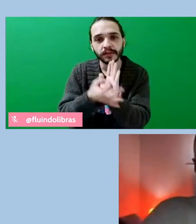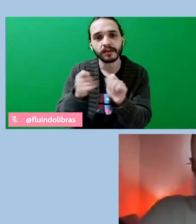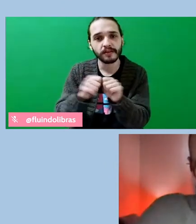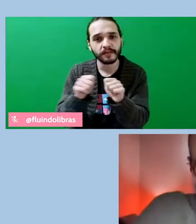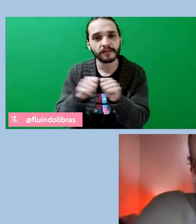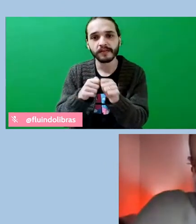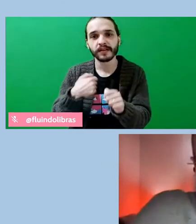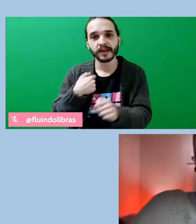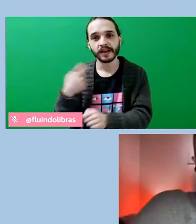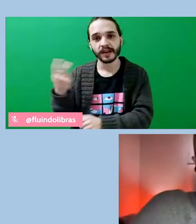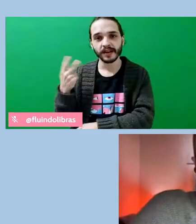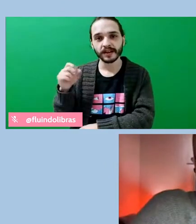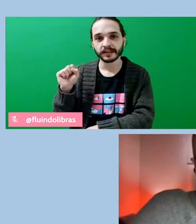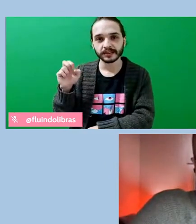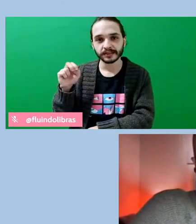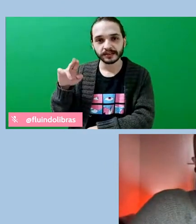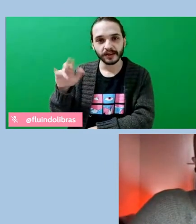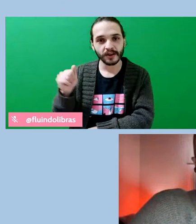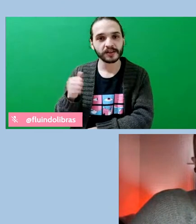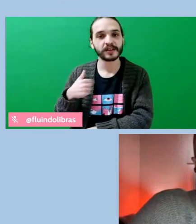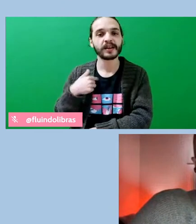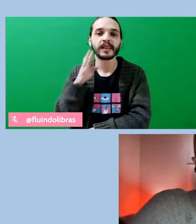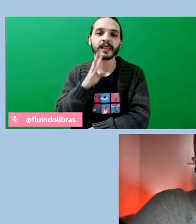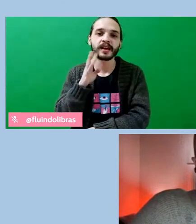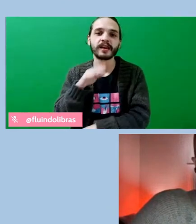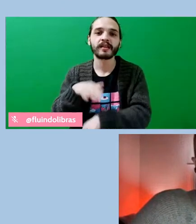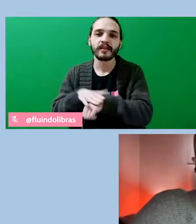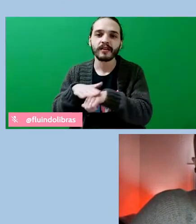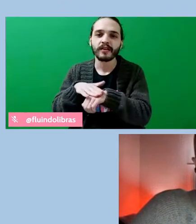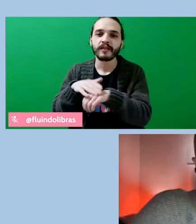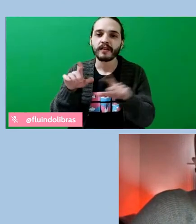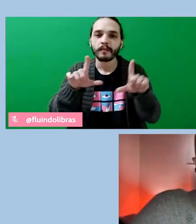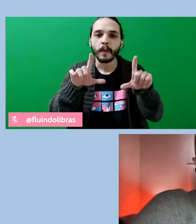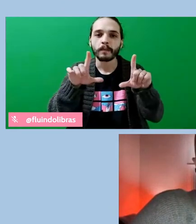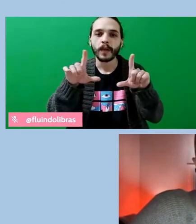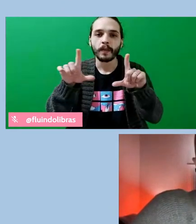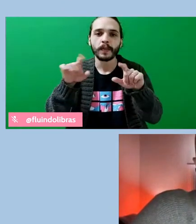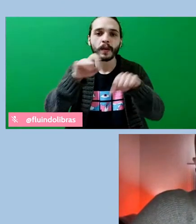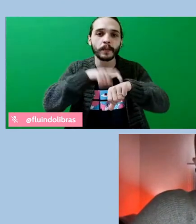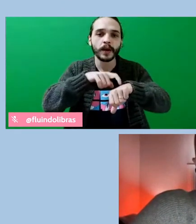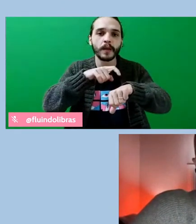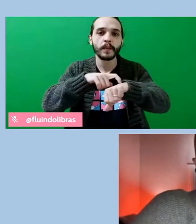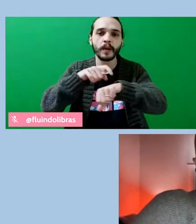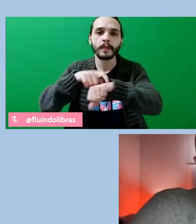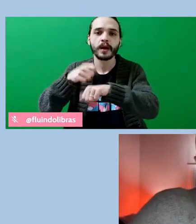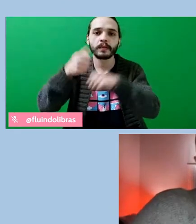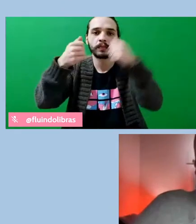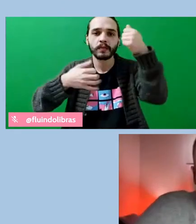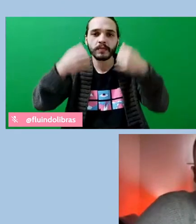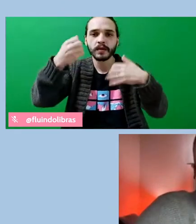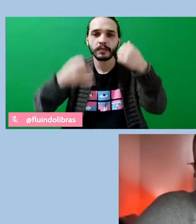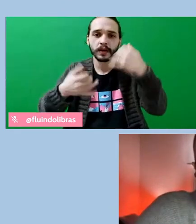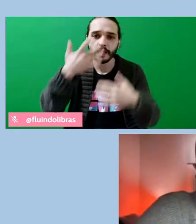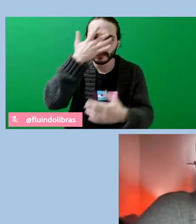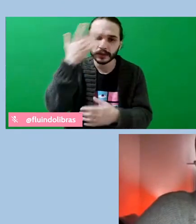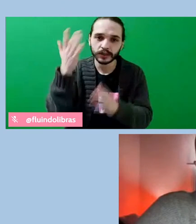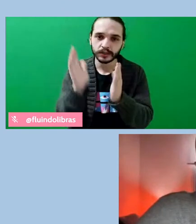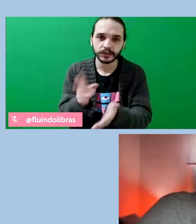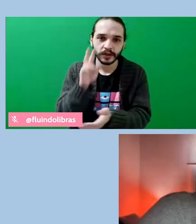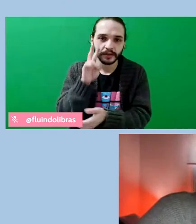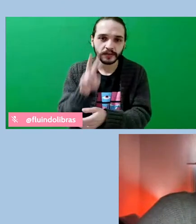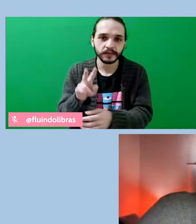Sônia. Enquanto passou, a gente ficou conversando e foi legal, passando de momento a momento e falando sobre, para quem já viu. Mas, enfim, de qualquer